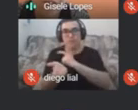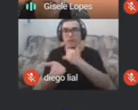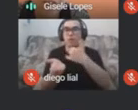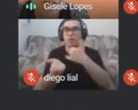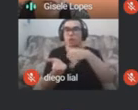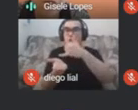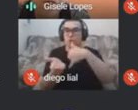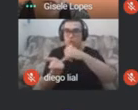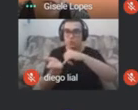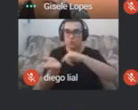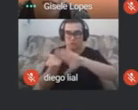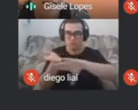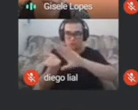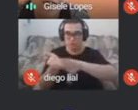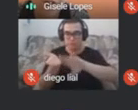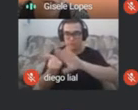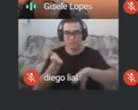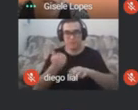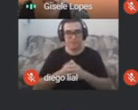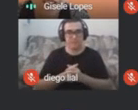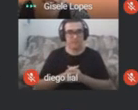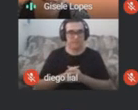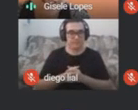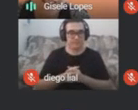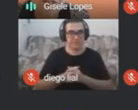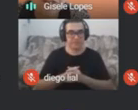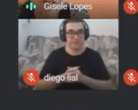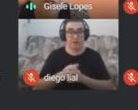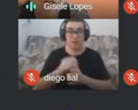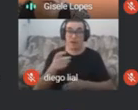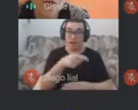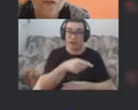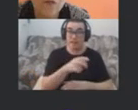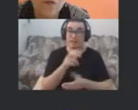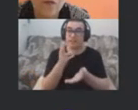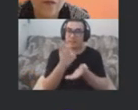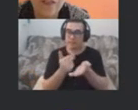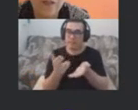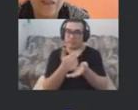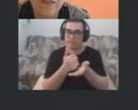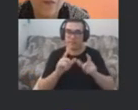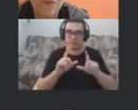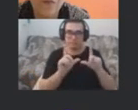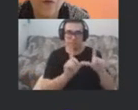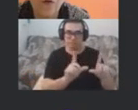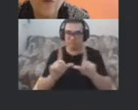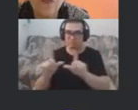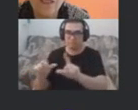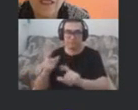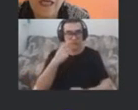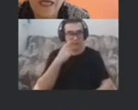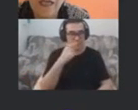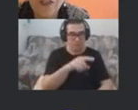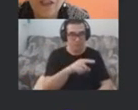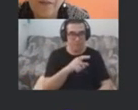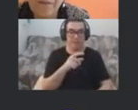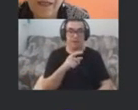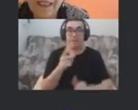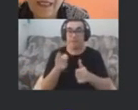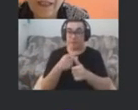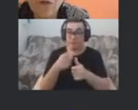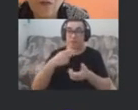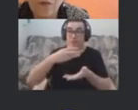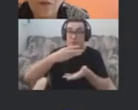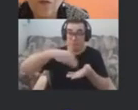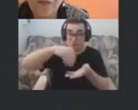chocolate finamente moído, aqui embaixo. Em seguida, a gente adiciona o solvente, que é o éter de petróleo,